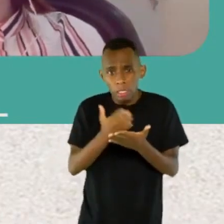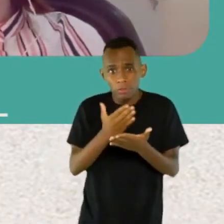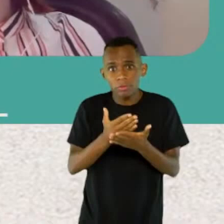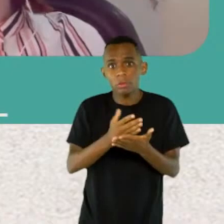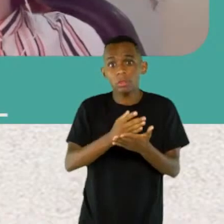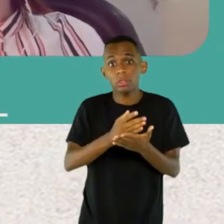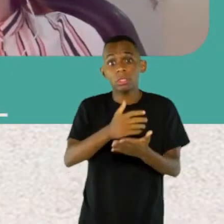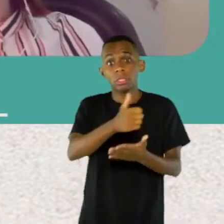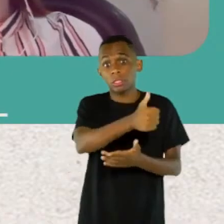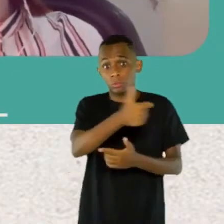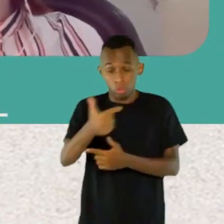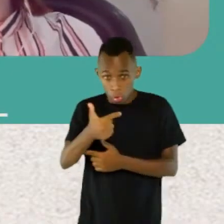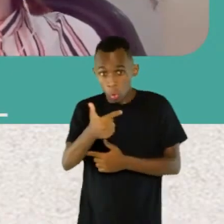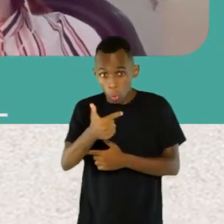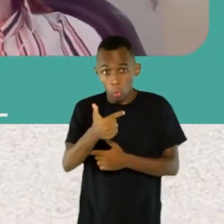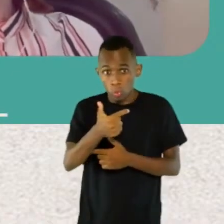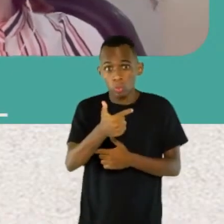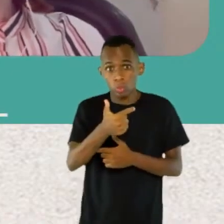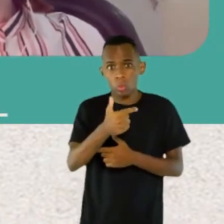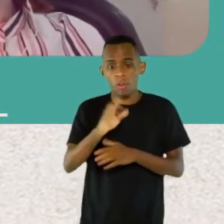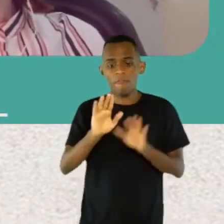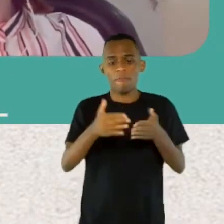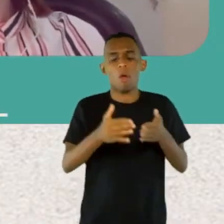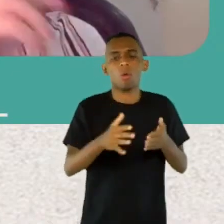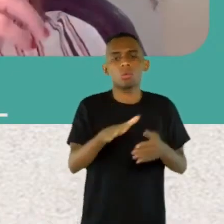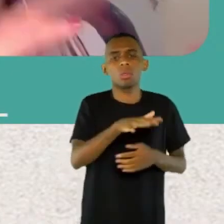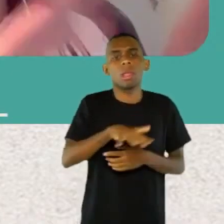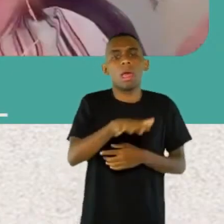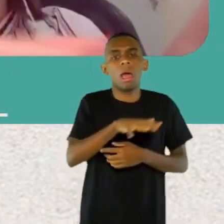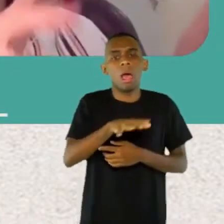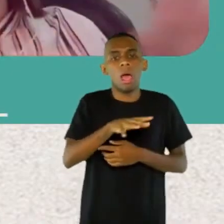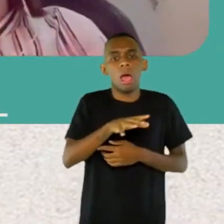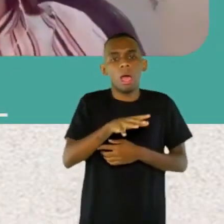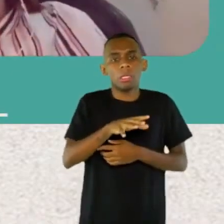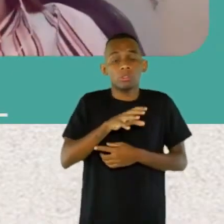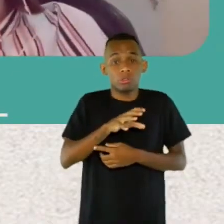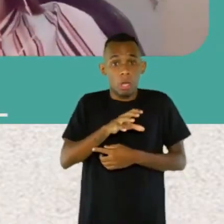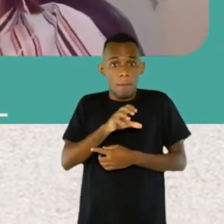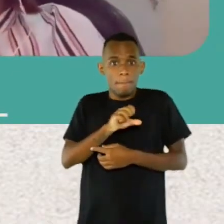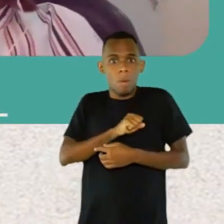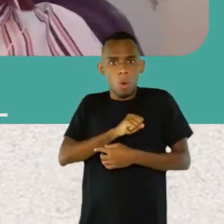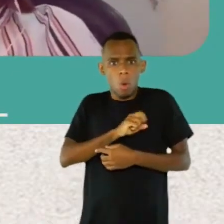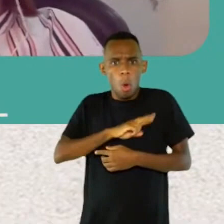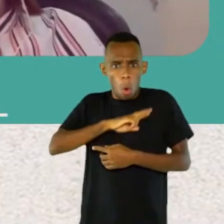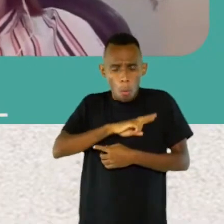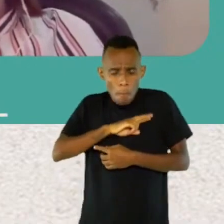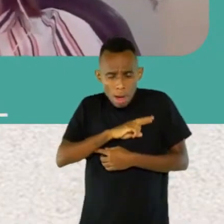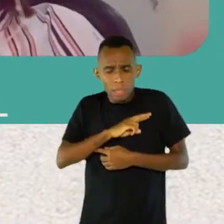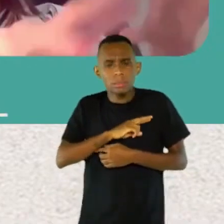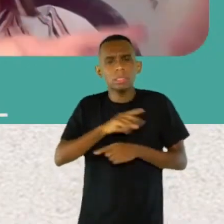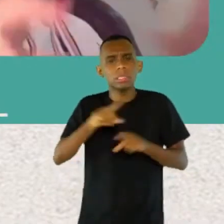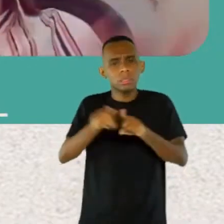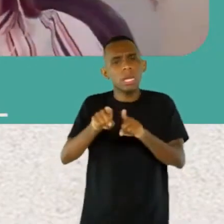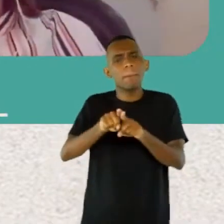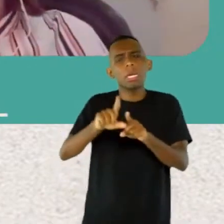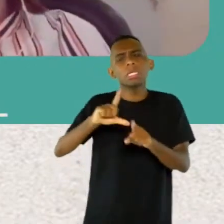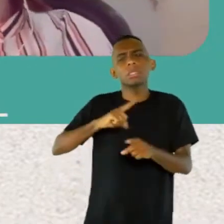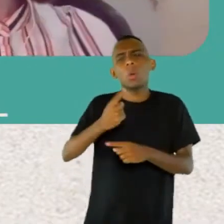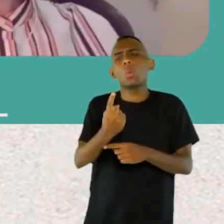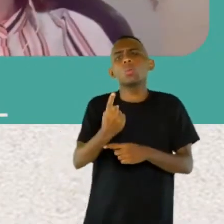12º romance e o 13º livro. Tem um livro de contos aí. Ah, 13 é um número no meio bom.